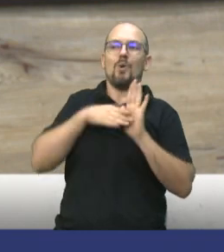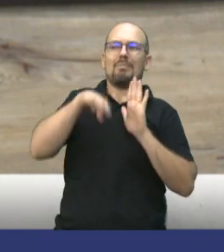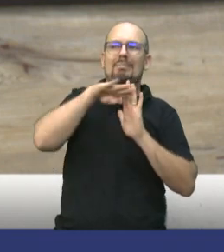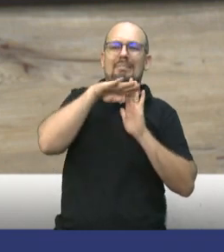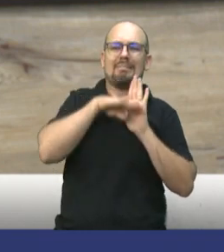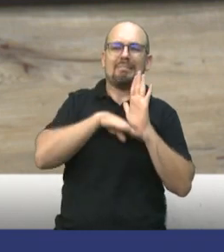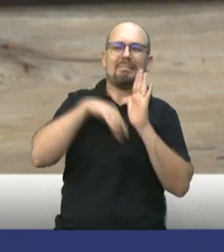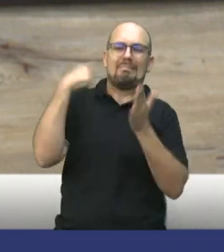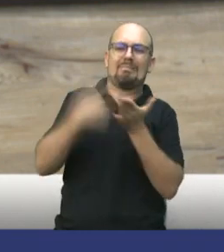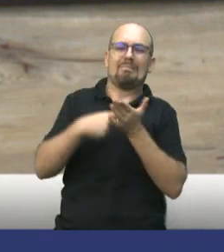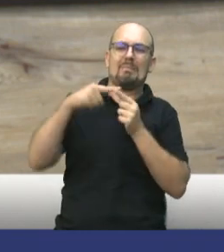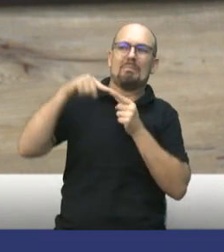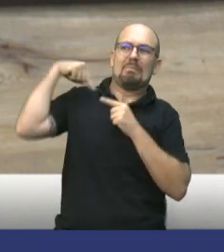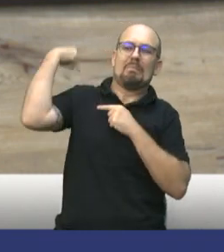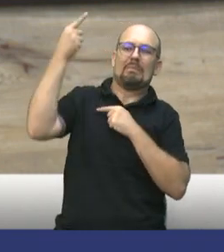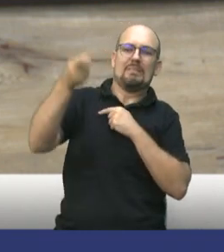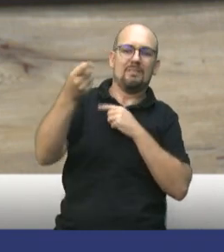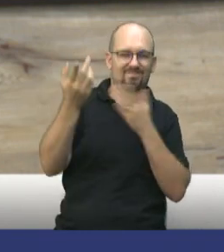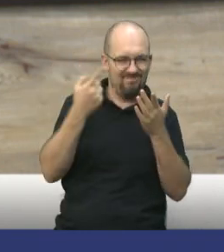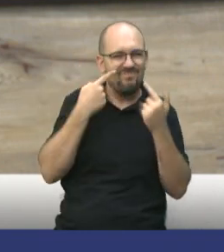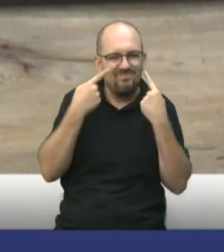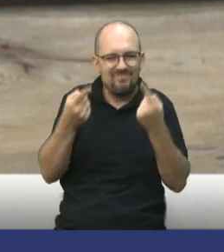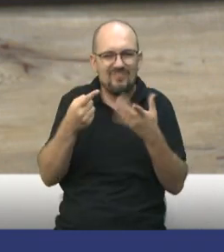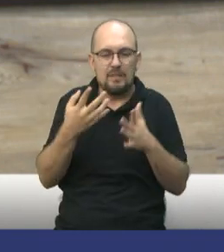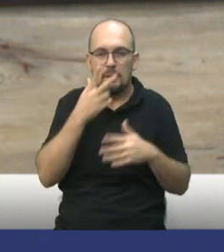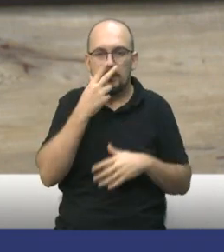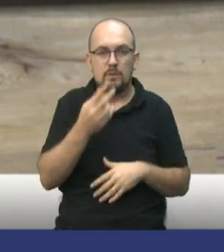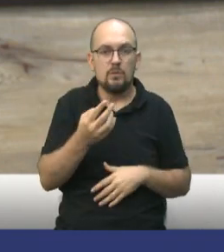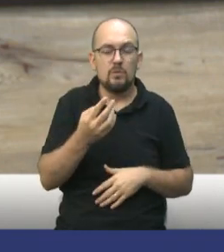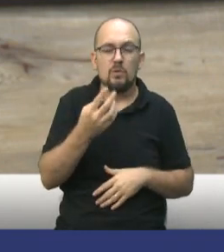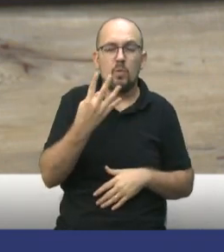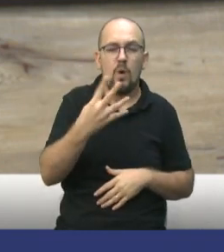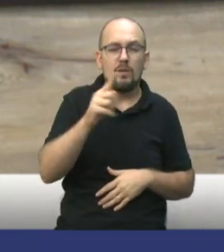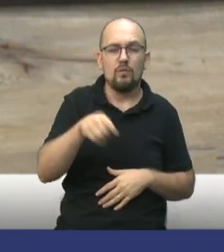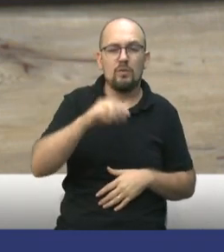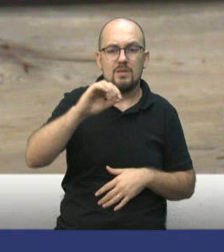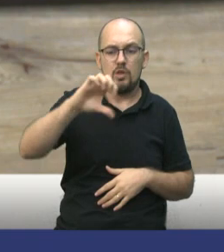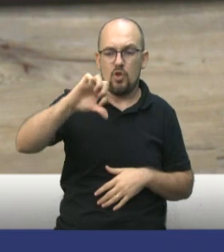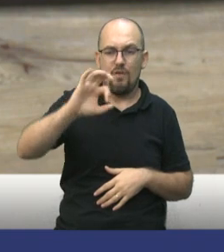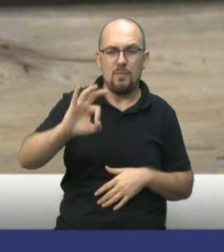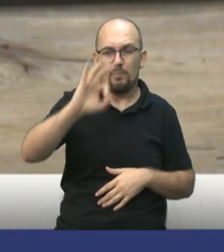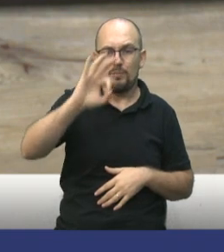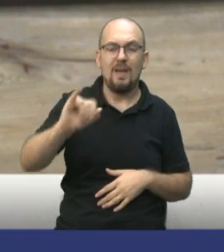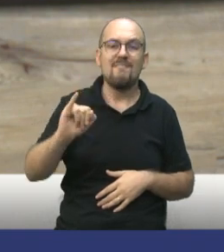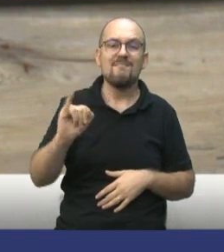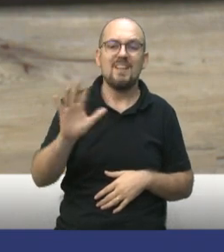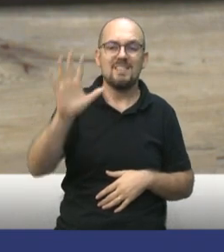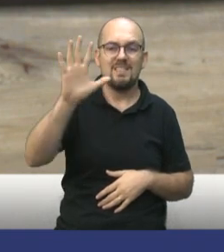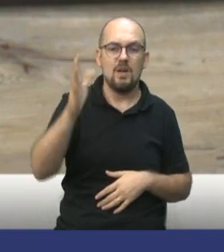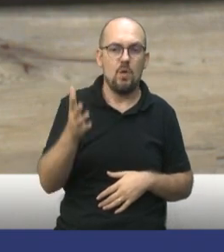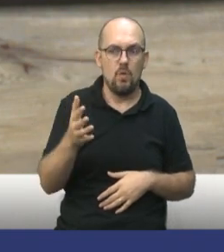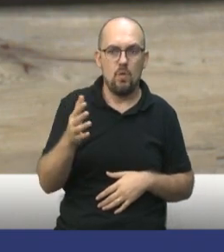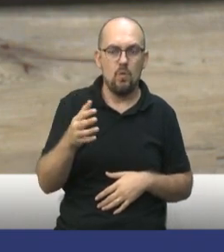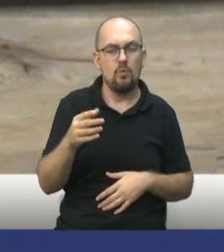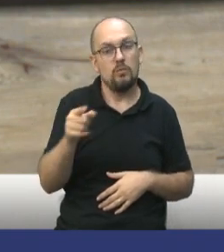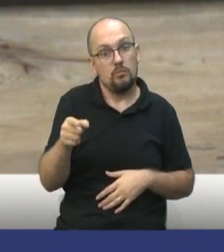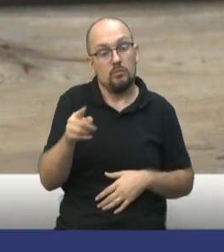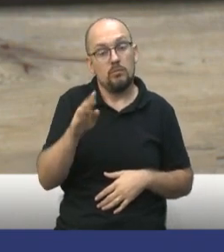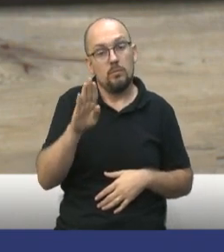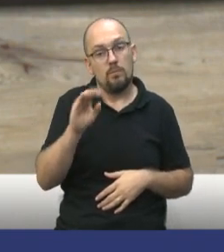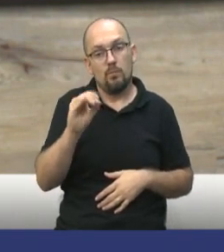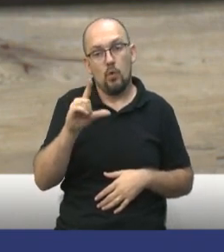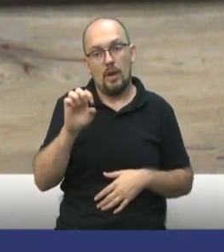respondido, nós estamos trabalhando com projeções na ordem de 4,09% de inflação, que é o Boletim Focus, que ele é